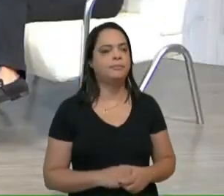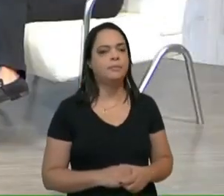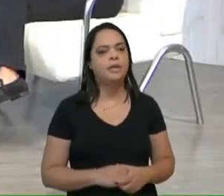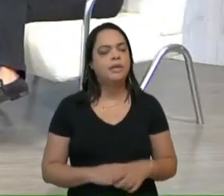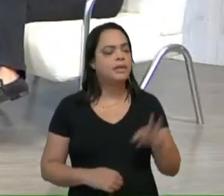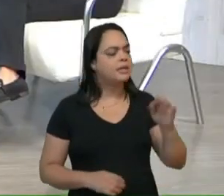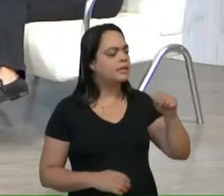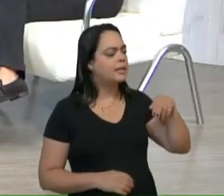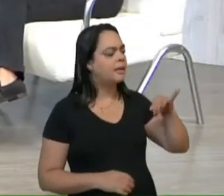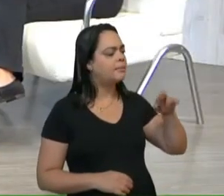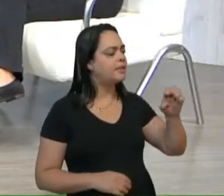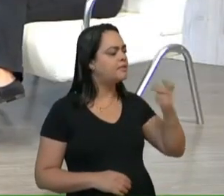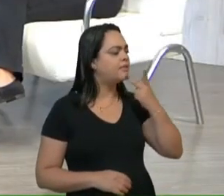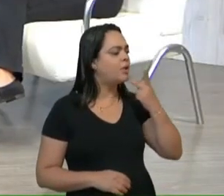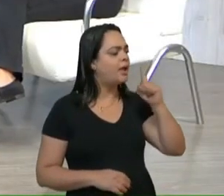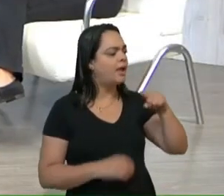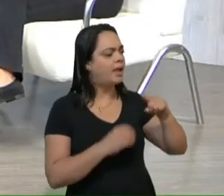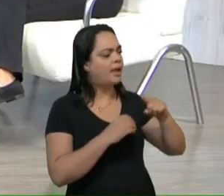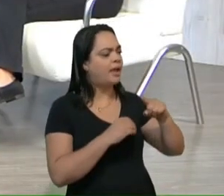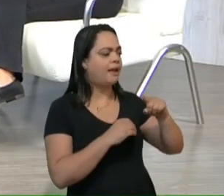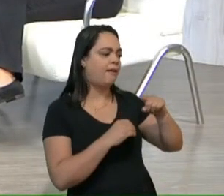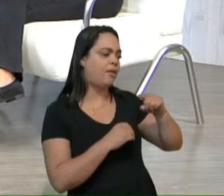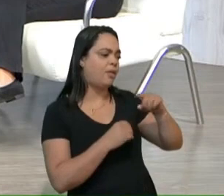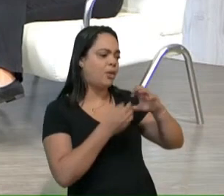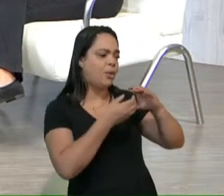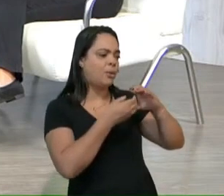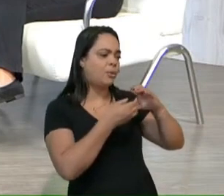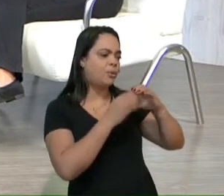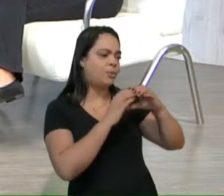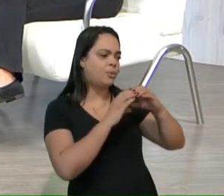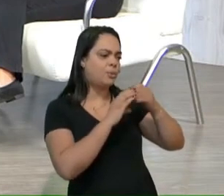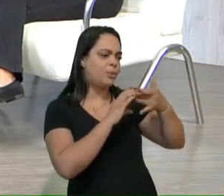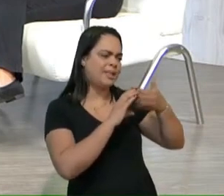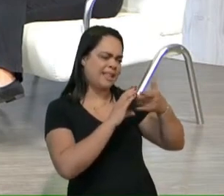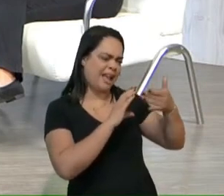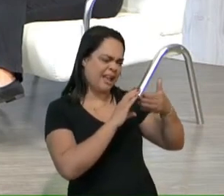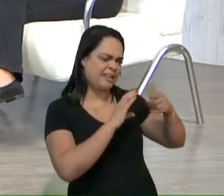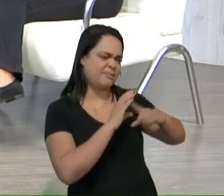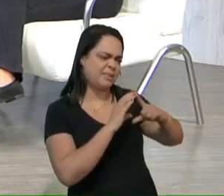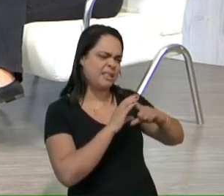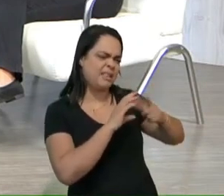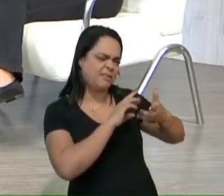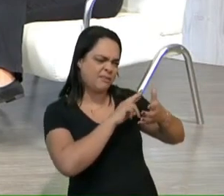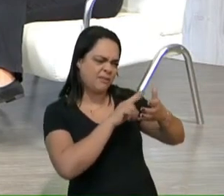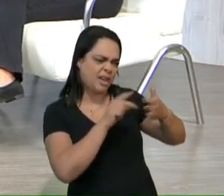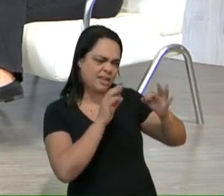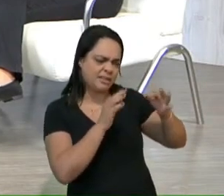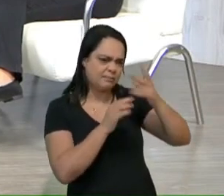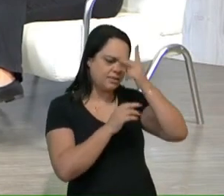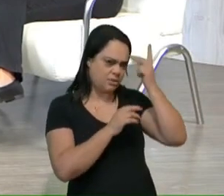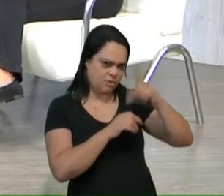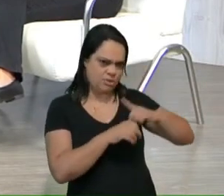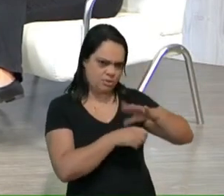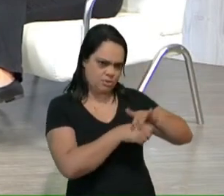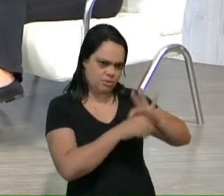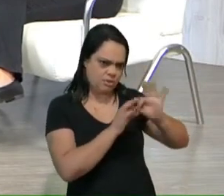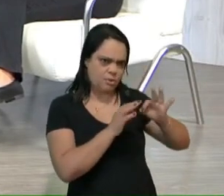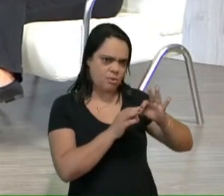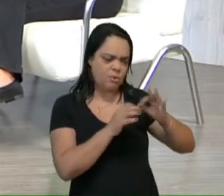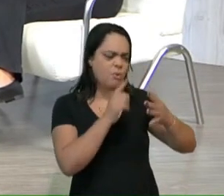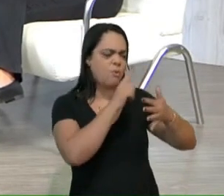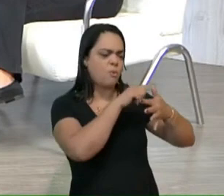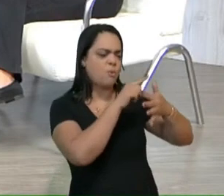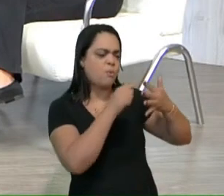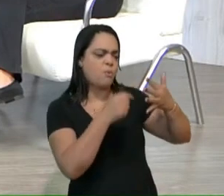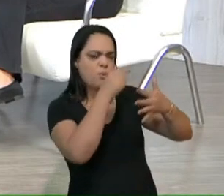são chamadas doenças raras Mas acontece que se a gente for analisar existem muitas pessoas com essas doenças né quais por exemplo que a